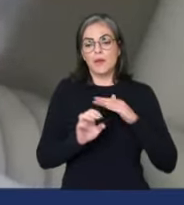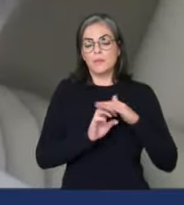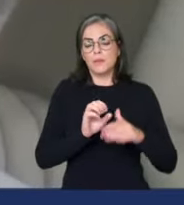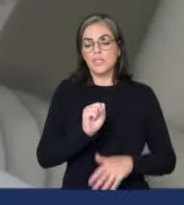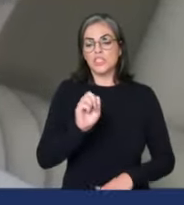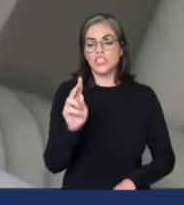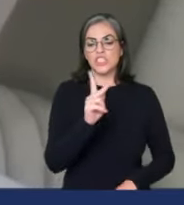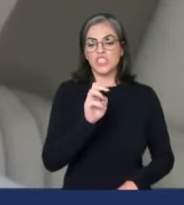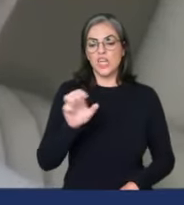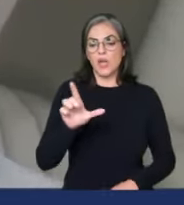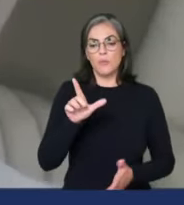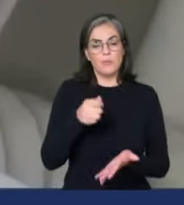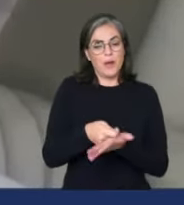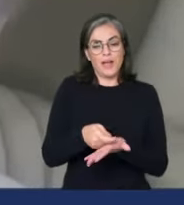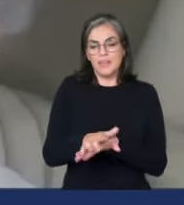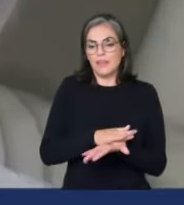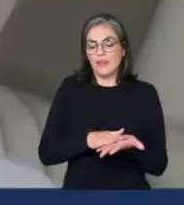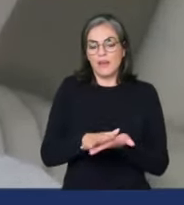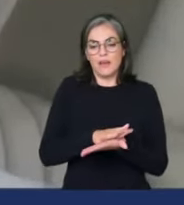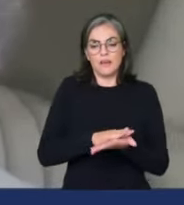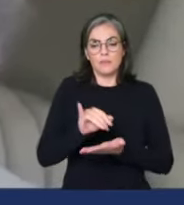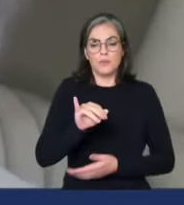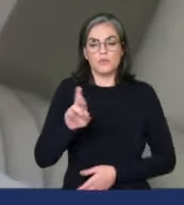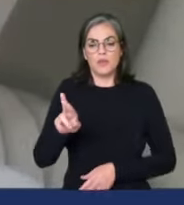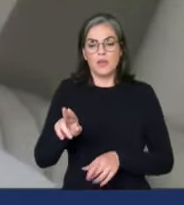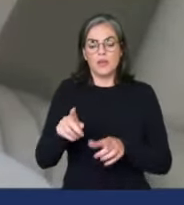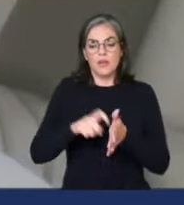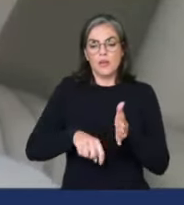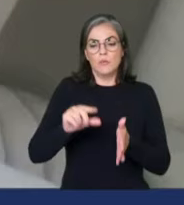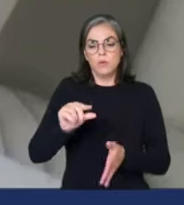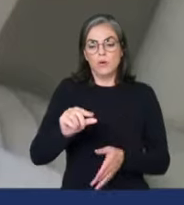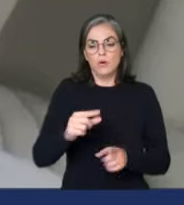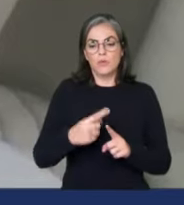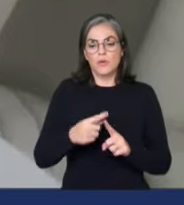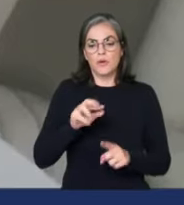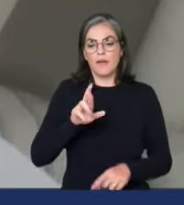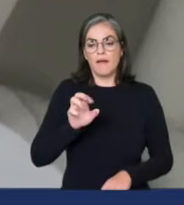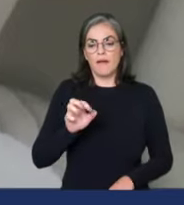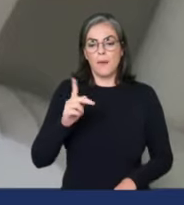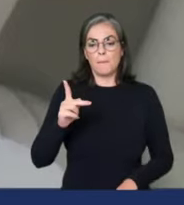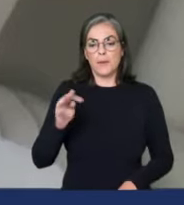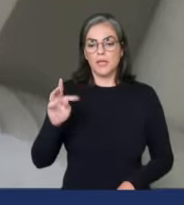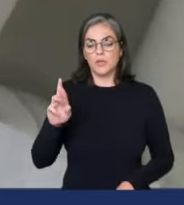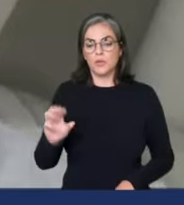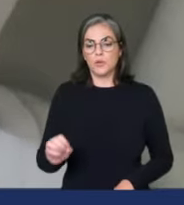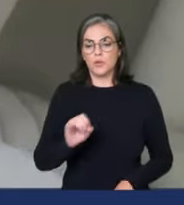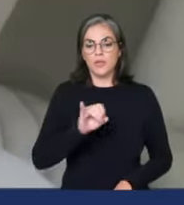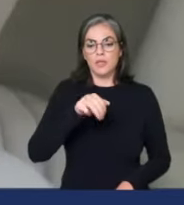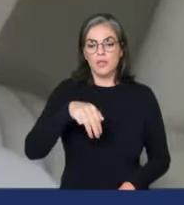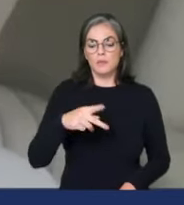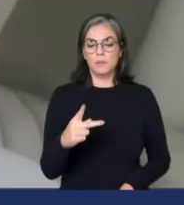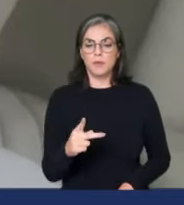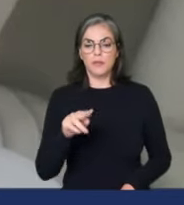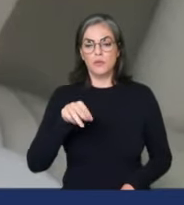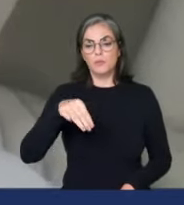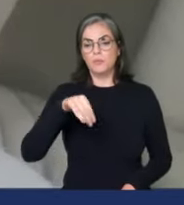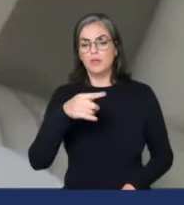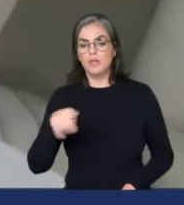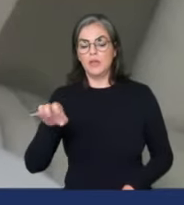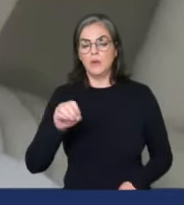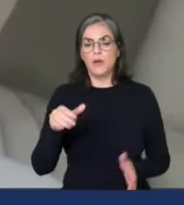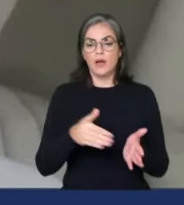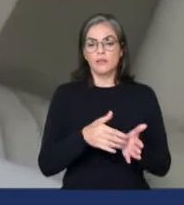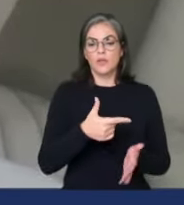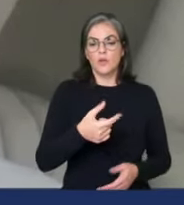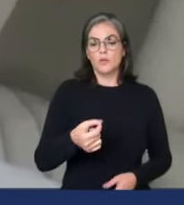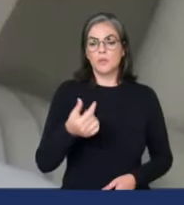federal praticamente. Por quê? Porque tem o Repetro e tem a MP do Trilhão, que sacramentou o Repetro até 2040 e